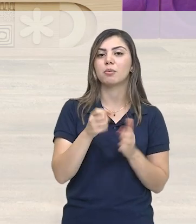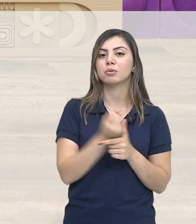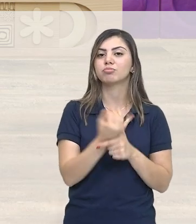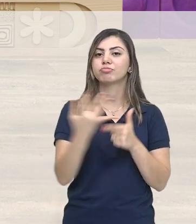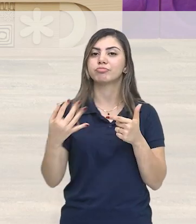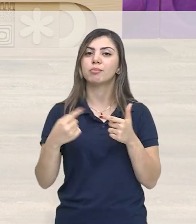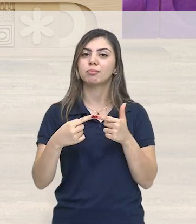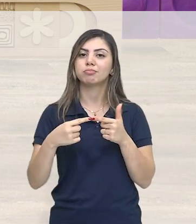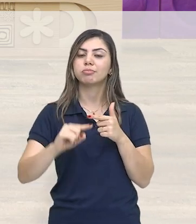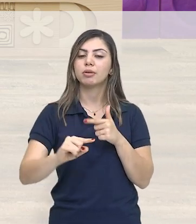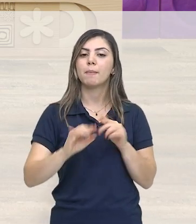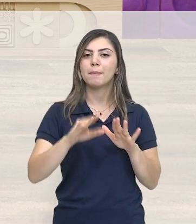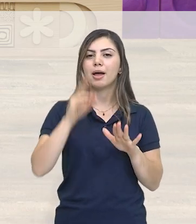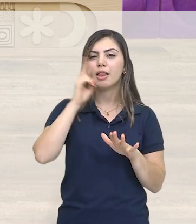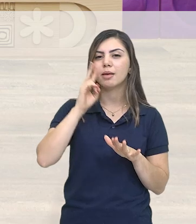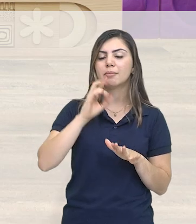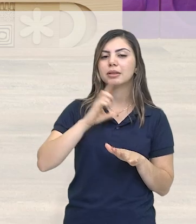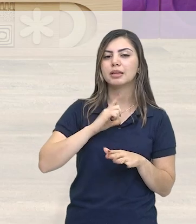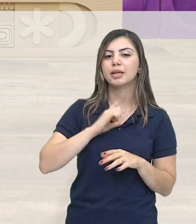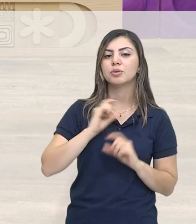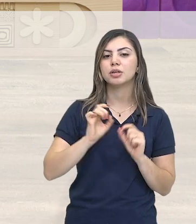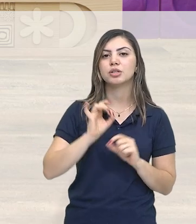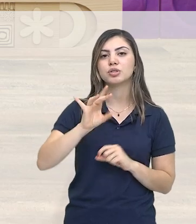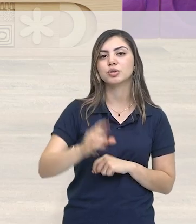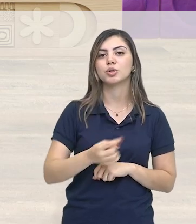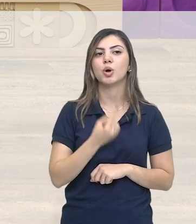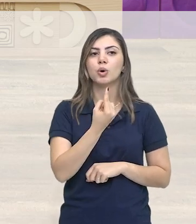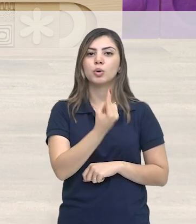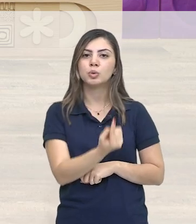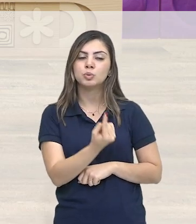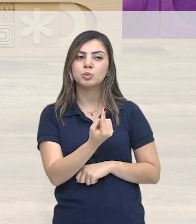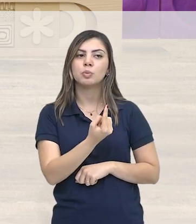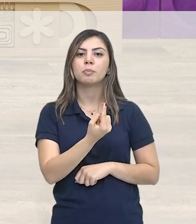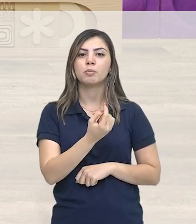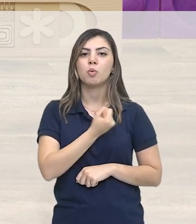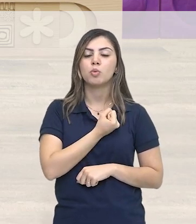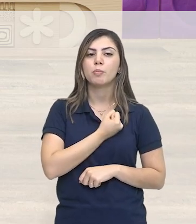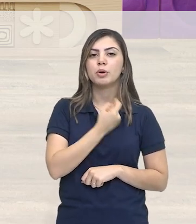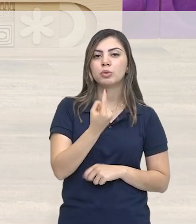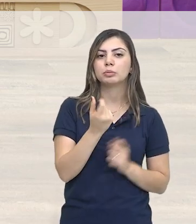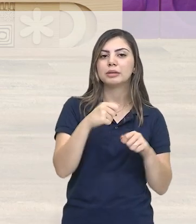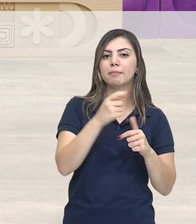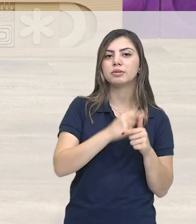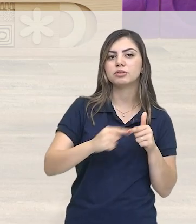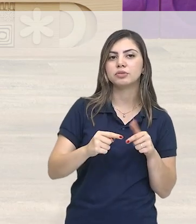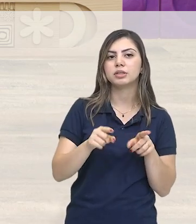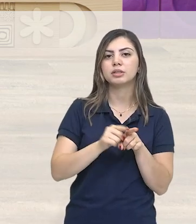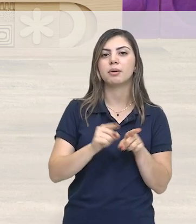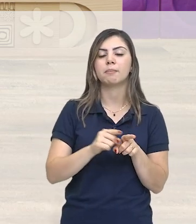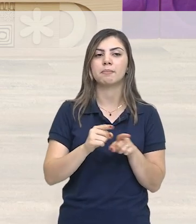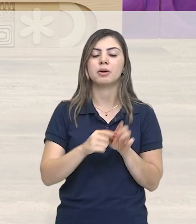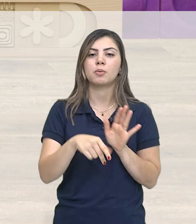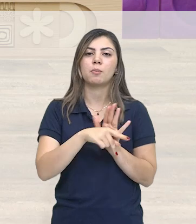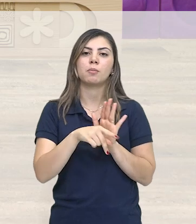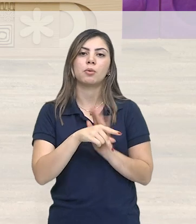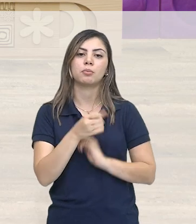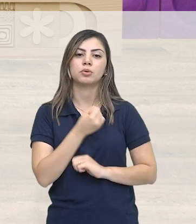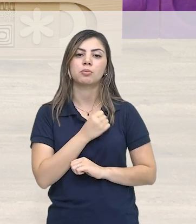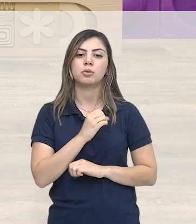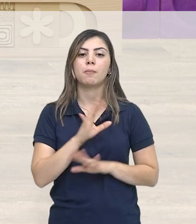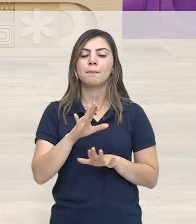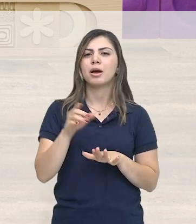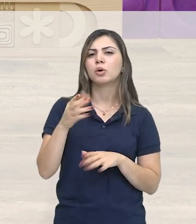o número primo só se divide por 1 e por ele mesmo. E o 12 não. O 12 se divide por ele mesmo, se divide por